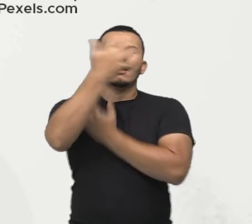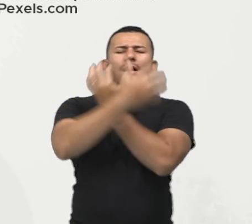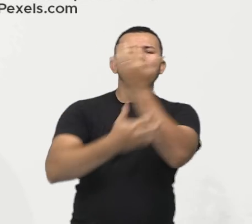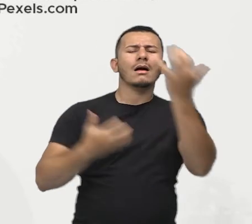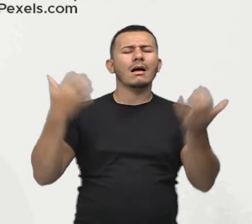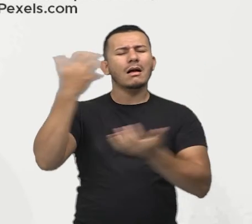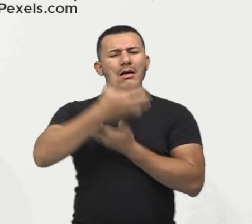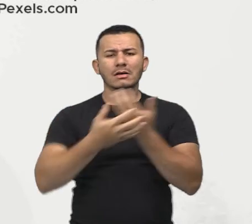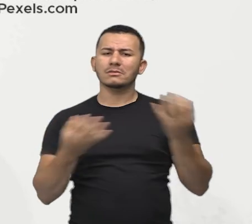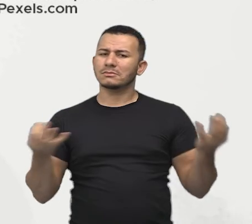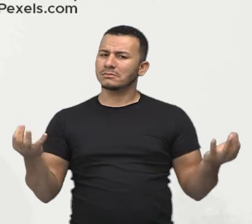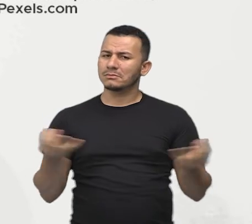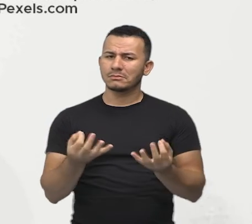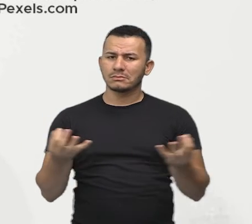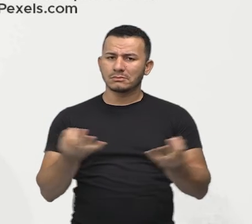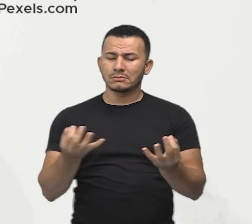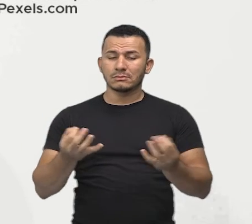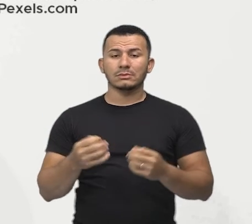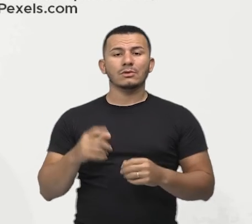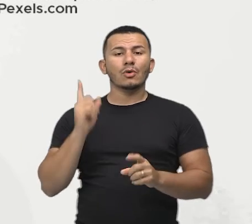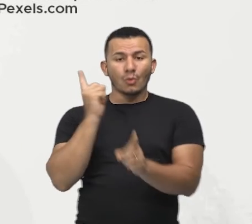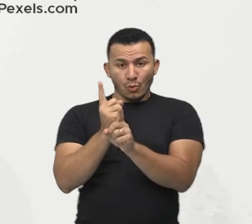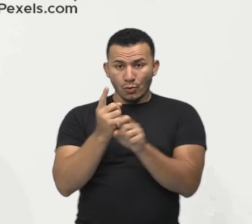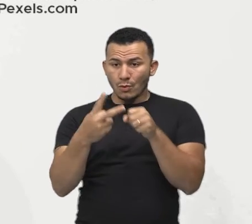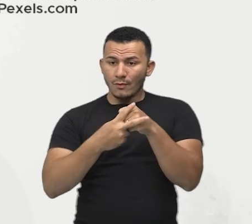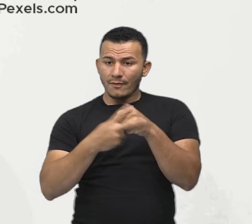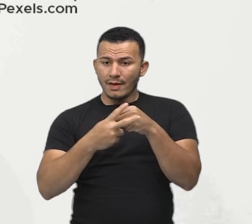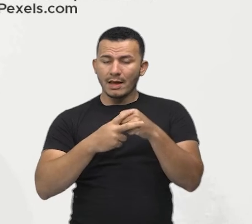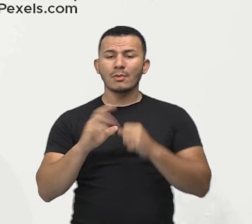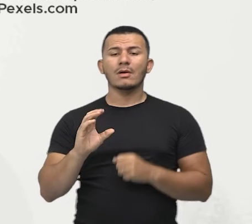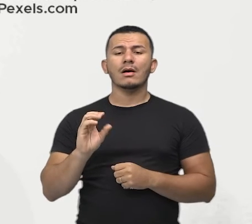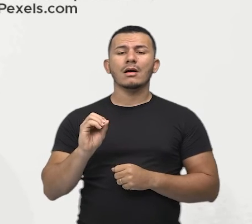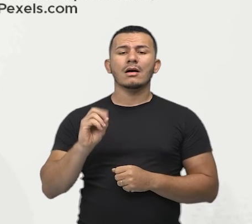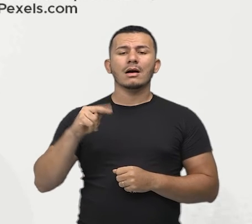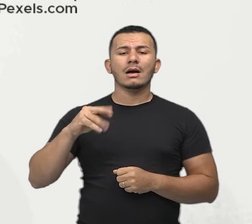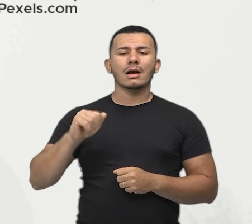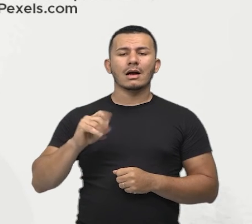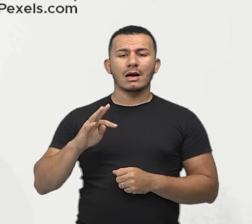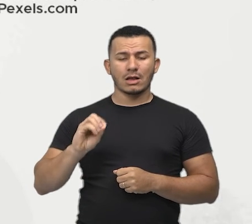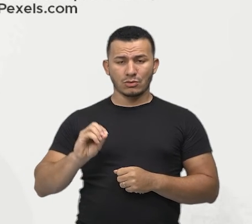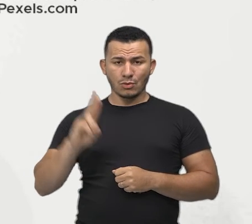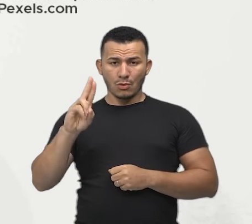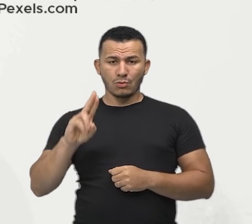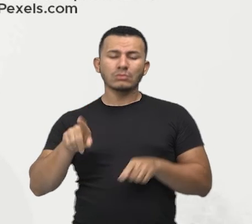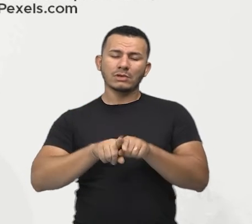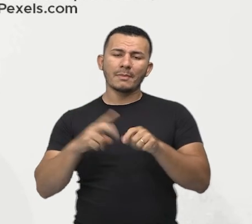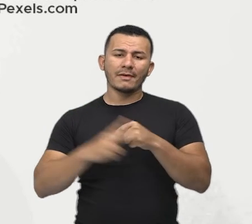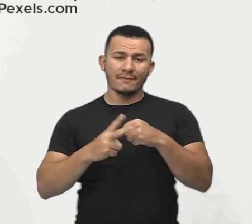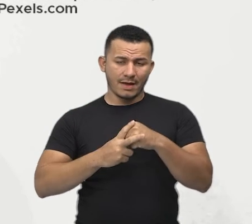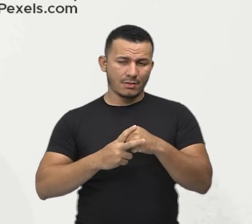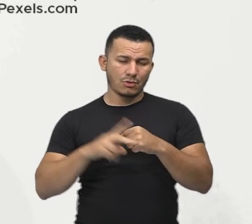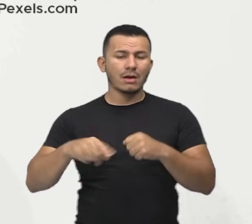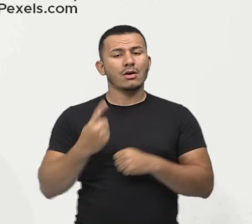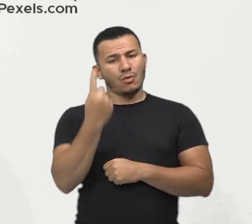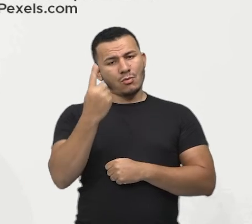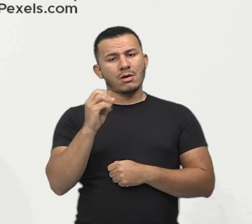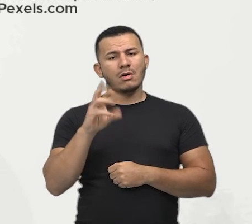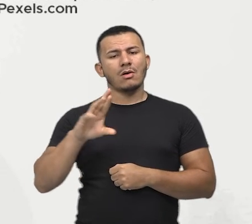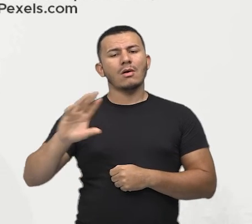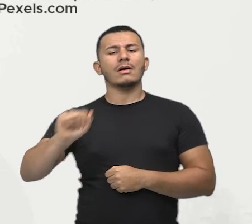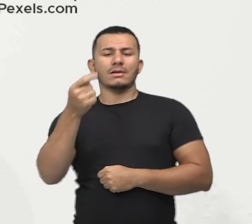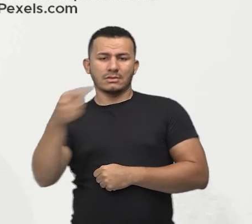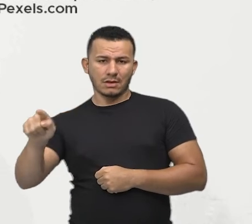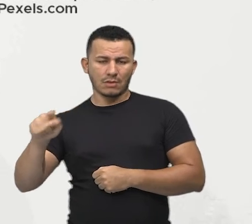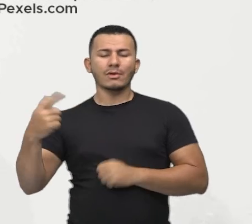verbo cantar, um verbo, olha só. Então, uma oração, já que eu tenho uma oração, eu